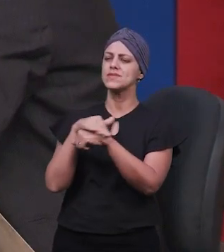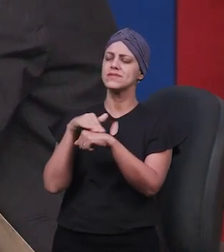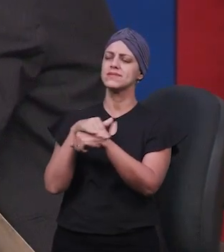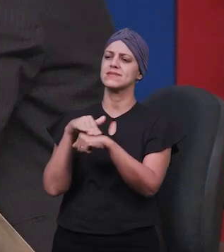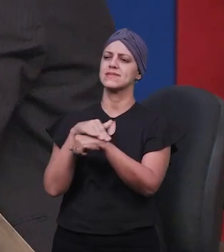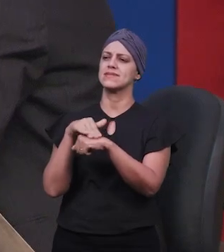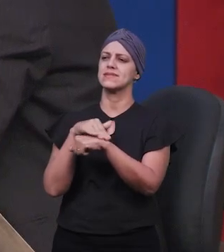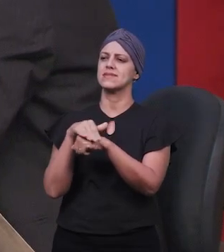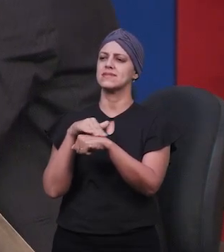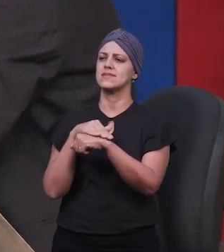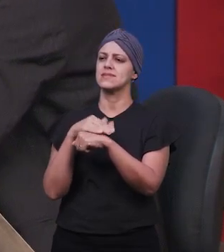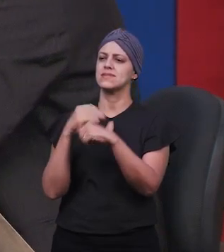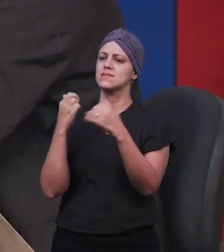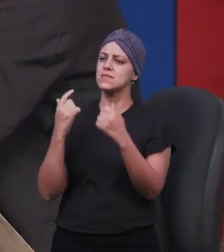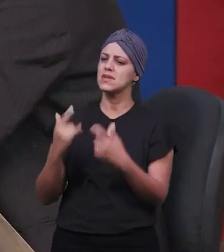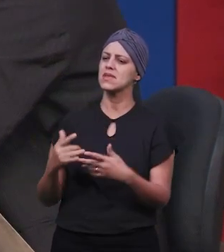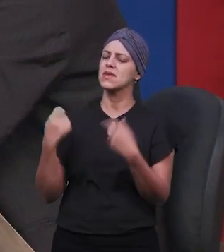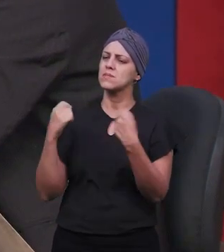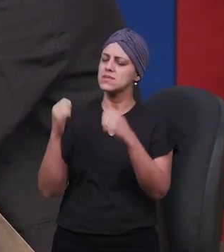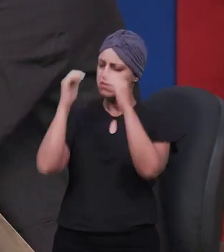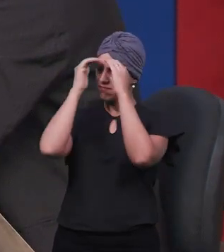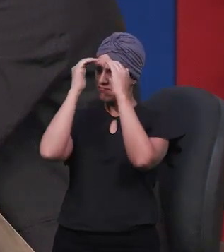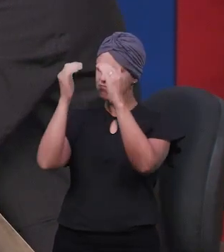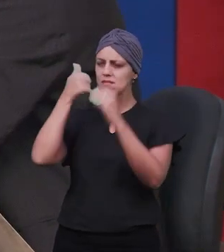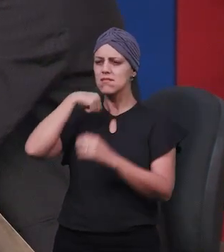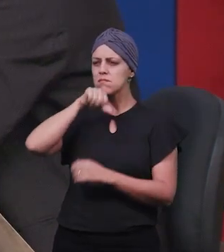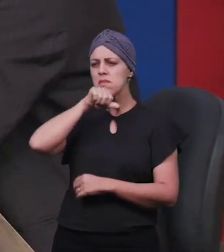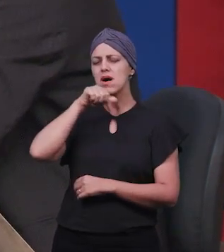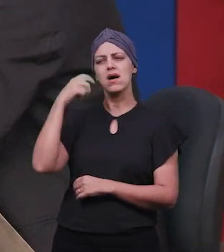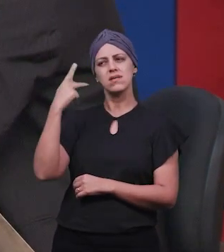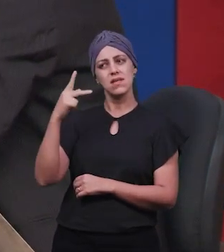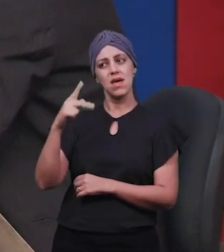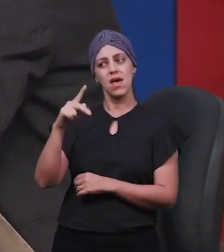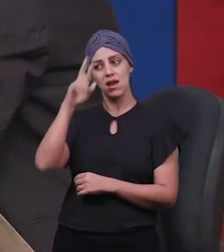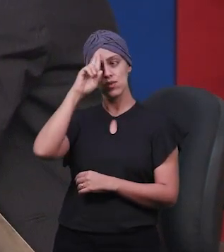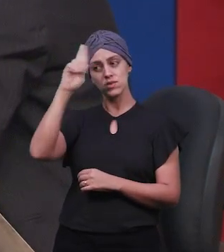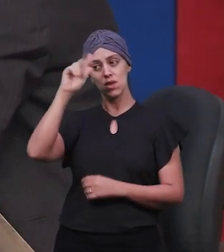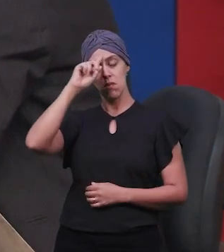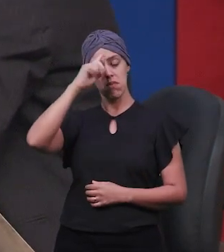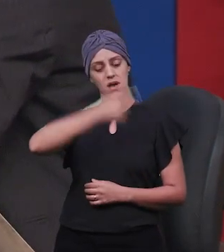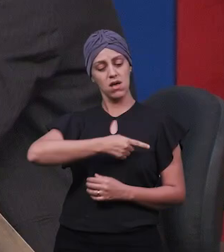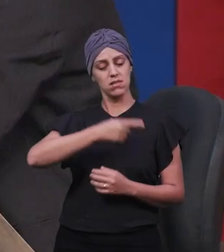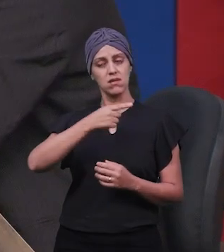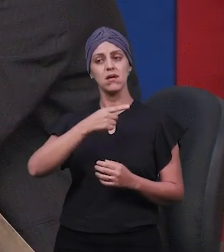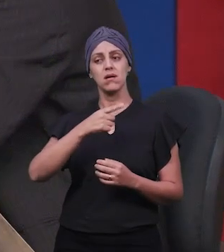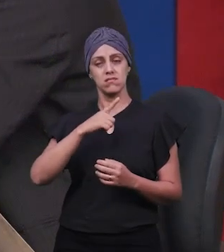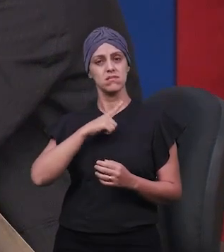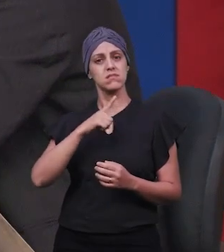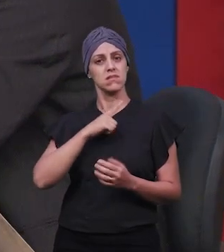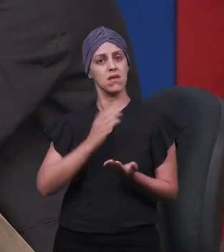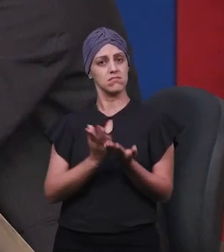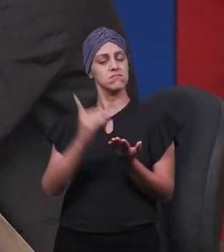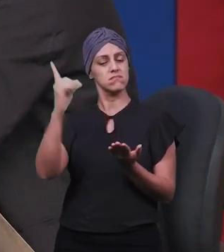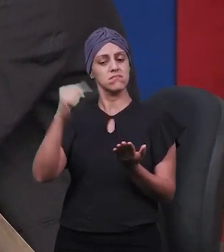palavra sobre, né, os filhos honrar pai e mãe, que era o mandamento com promessa. E